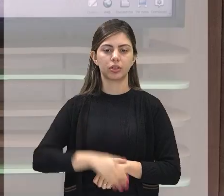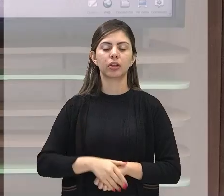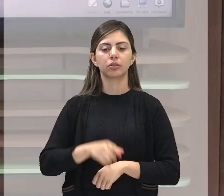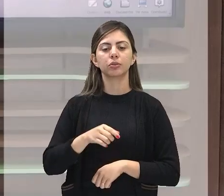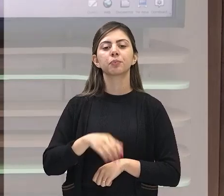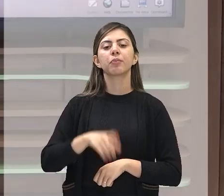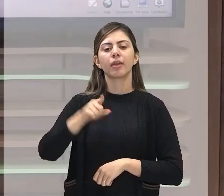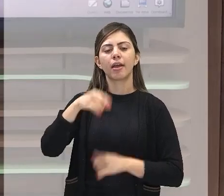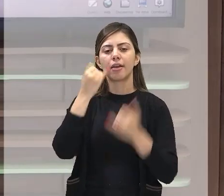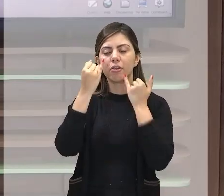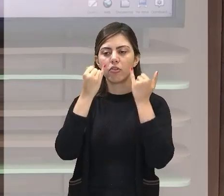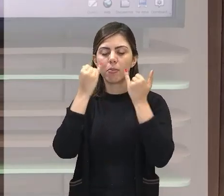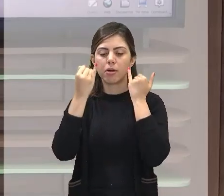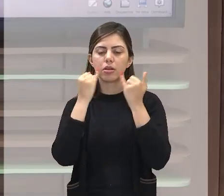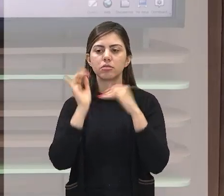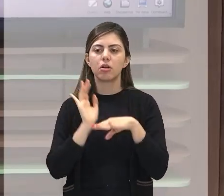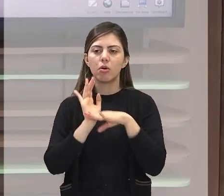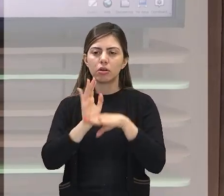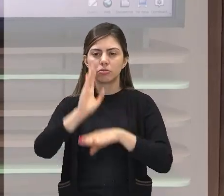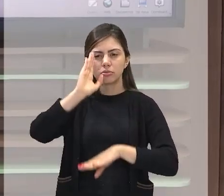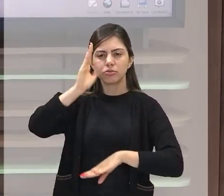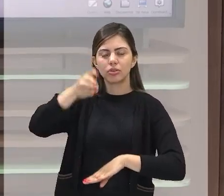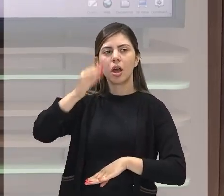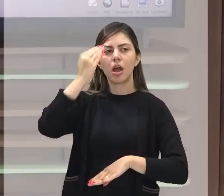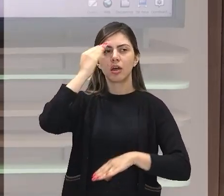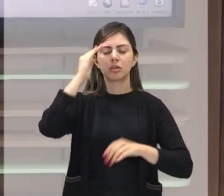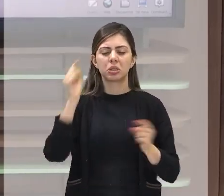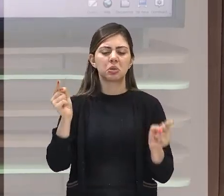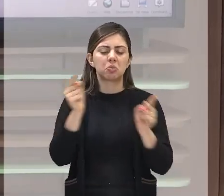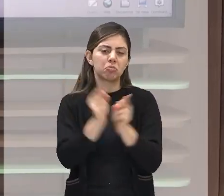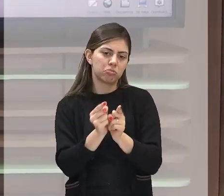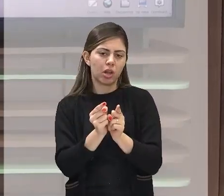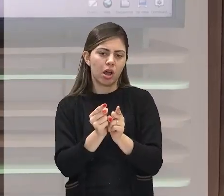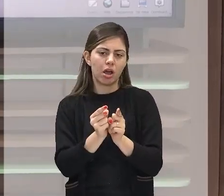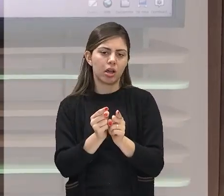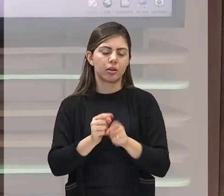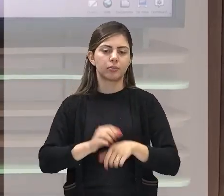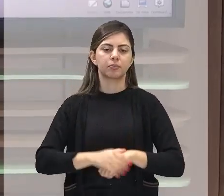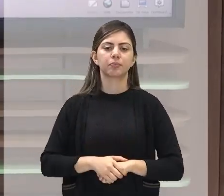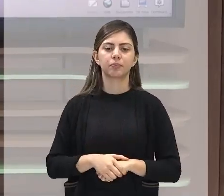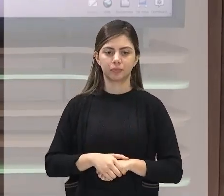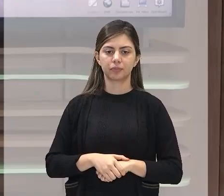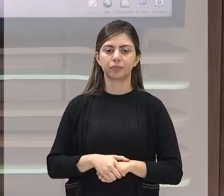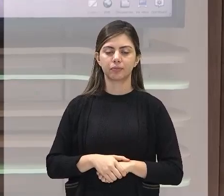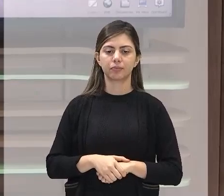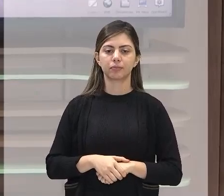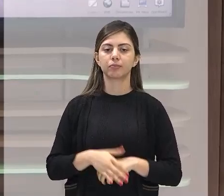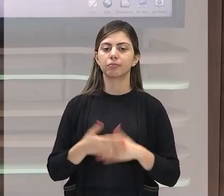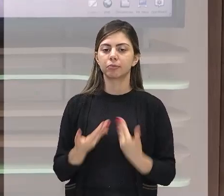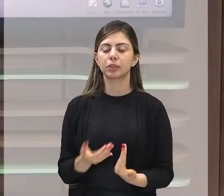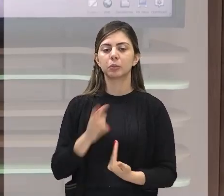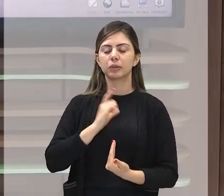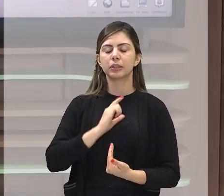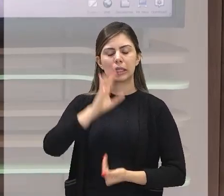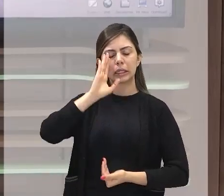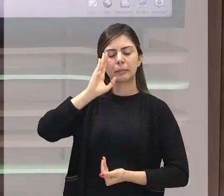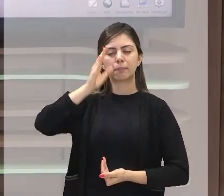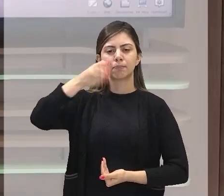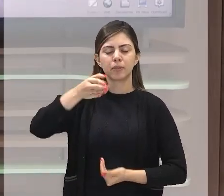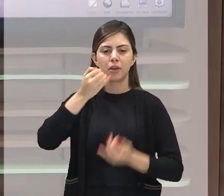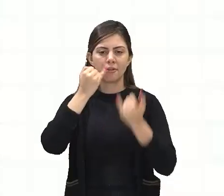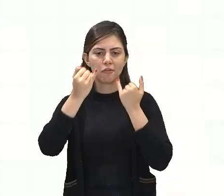informação de forma clara, precisa, sem permitir, né, outras interpretações,